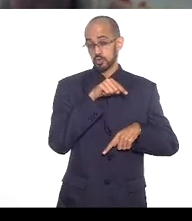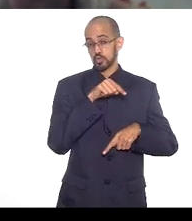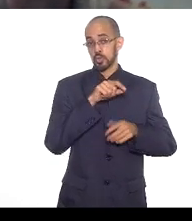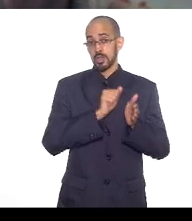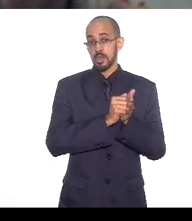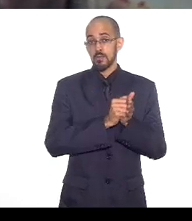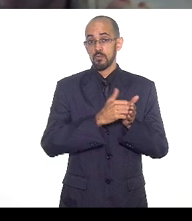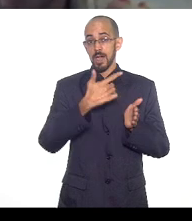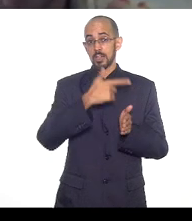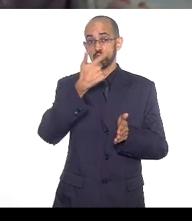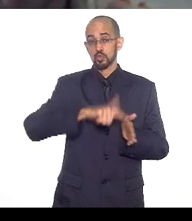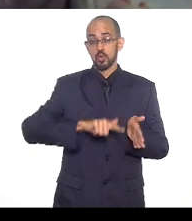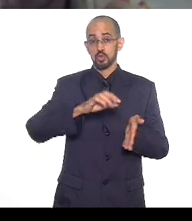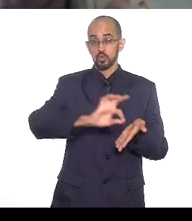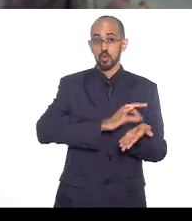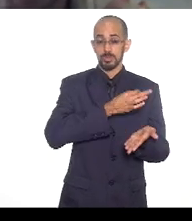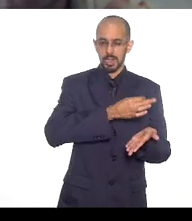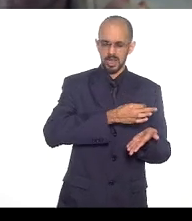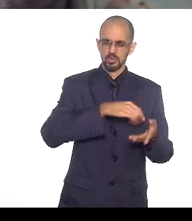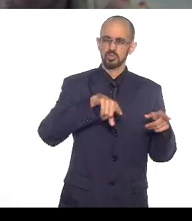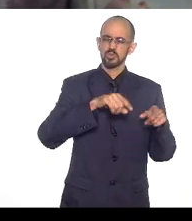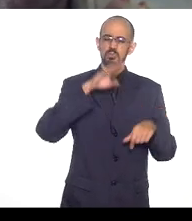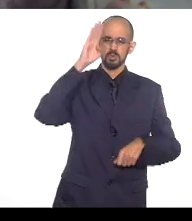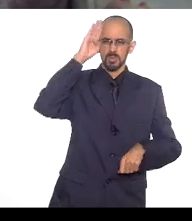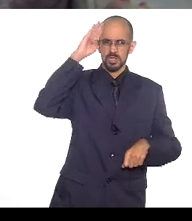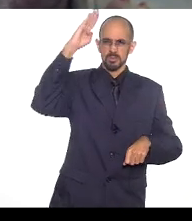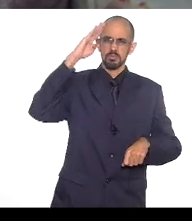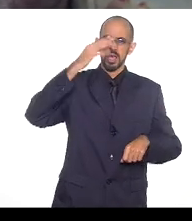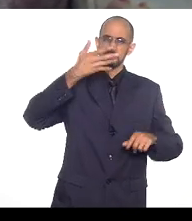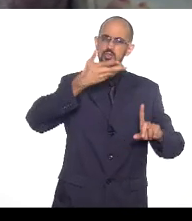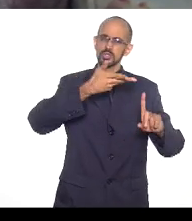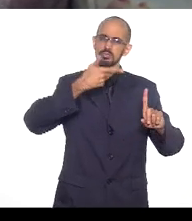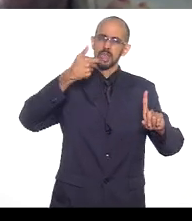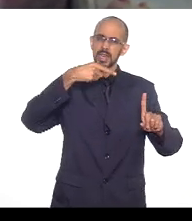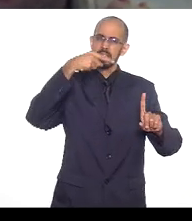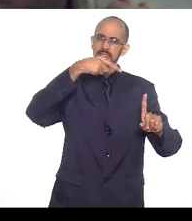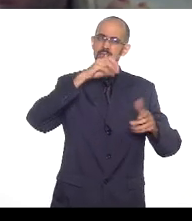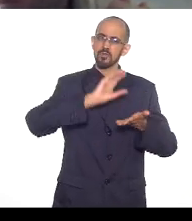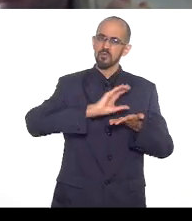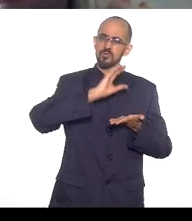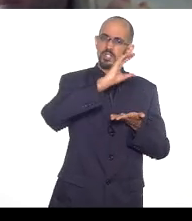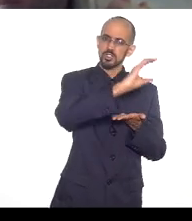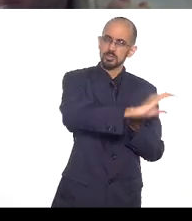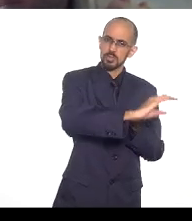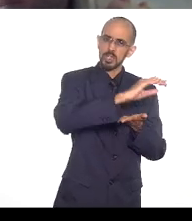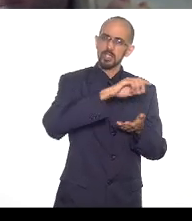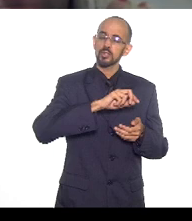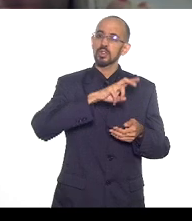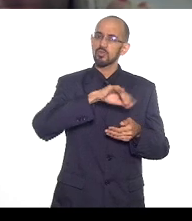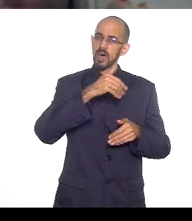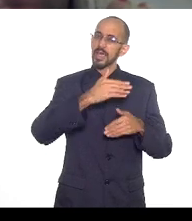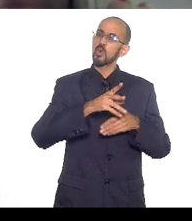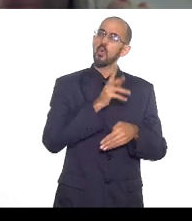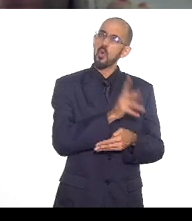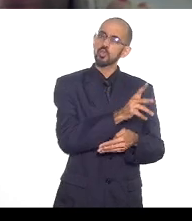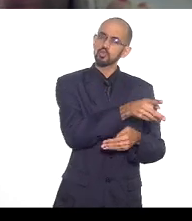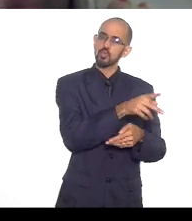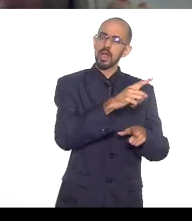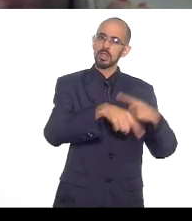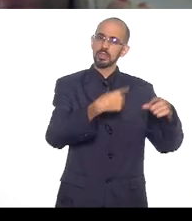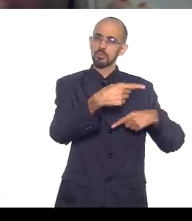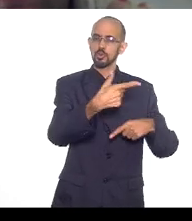diversos contratos, principalmente aqueles que merecem investimentos que transcendem 2025,